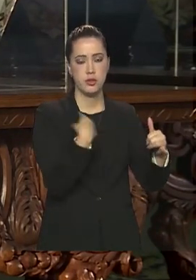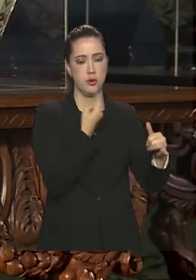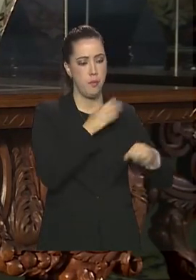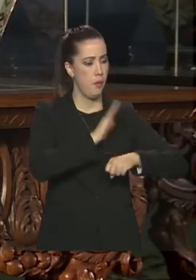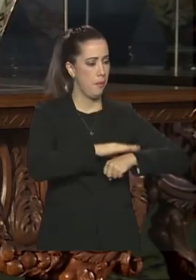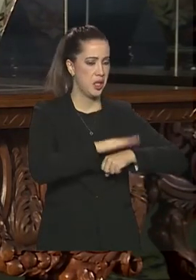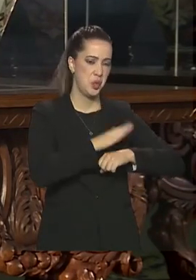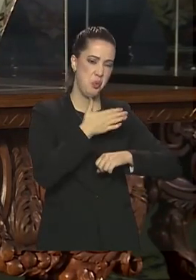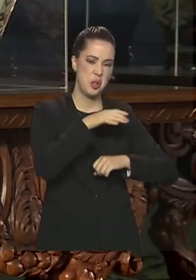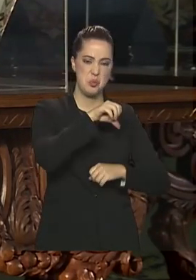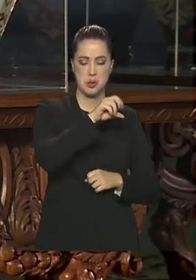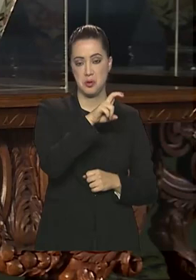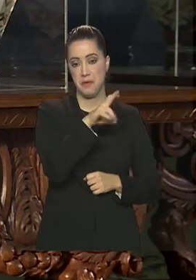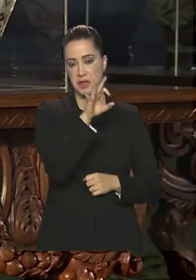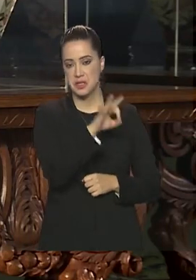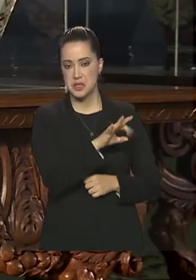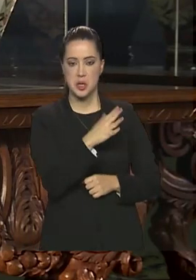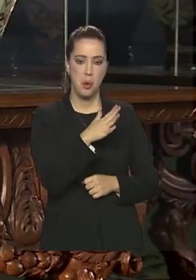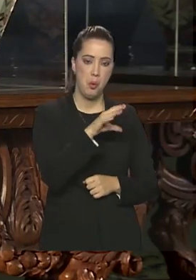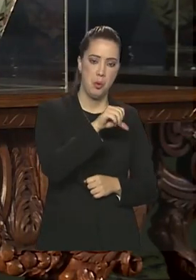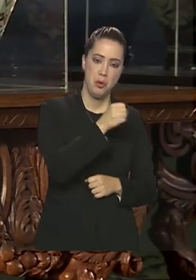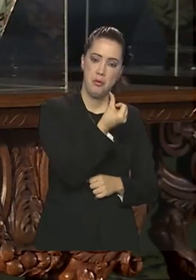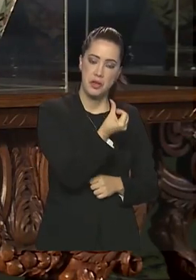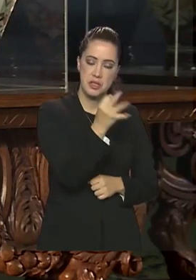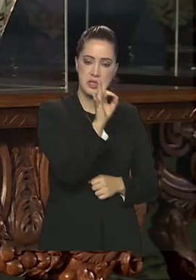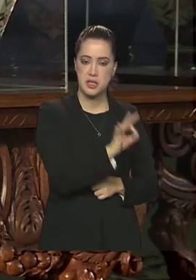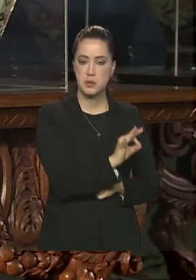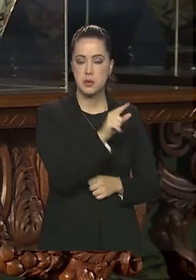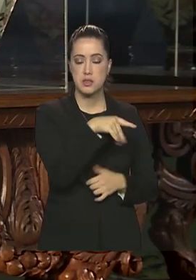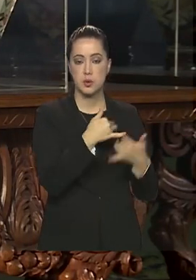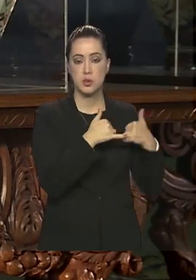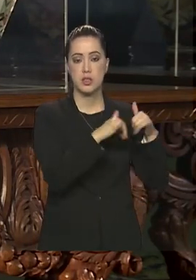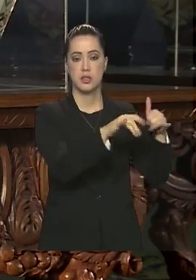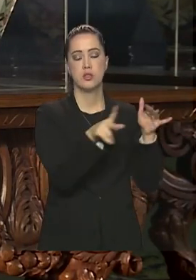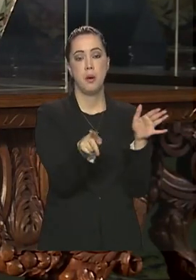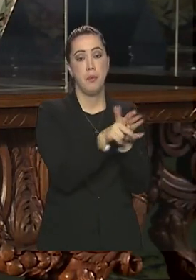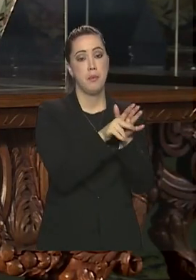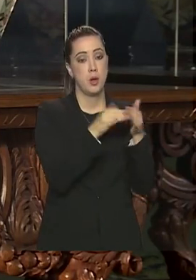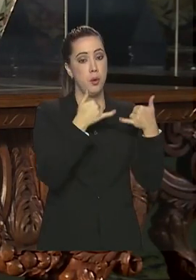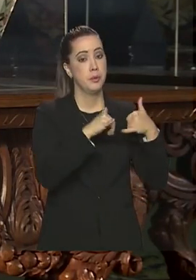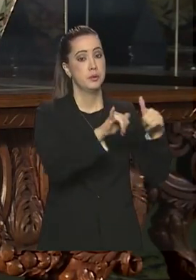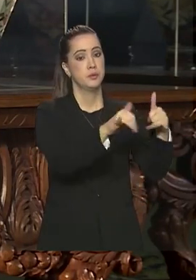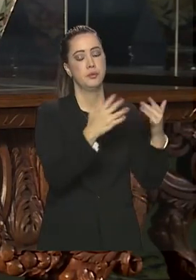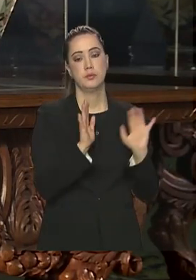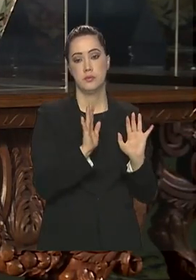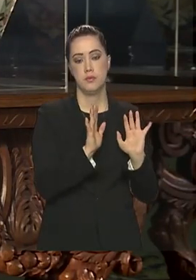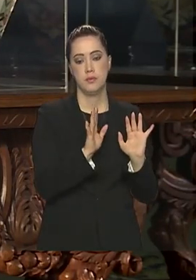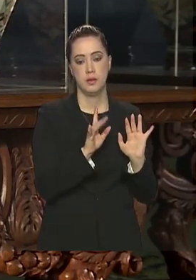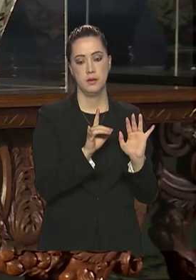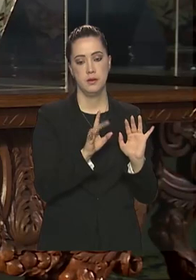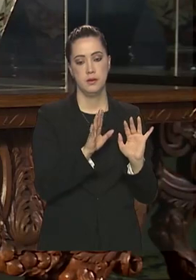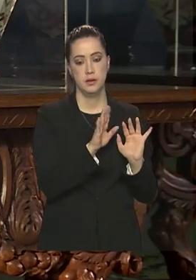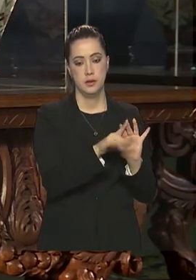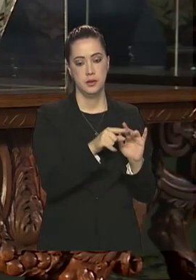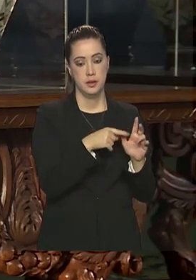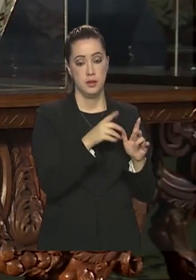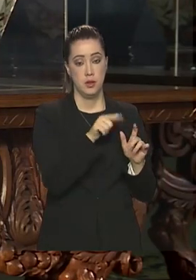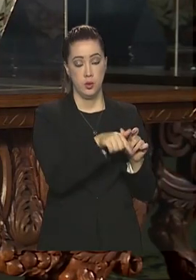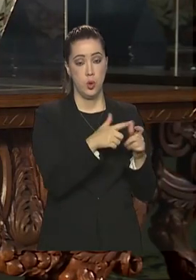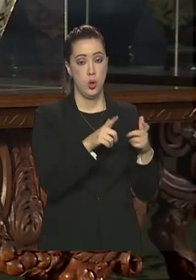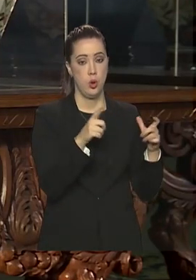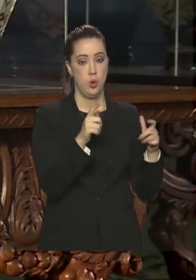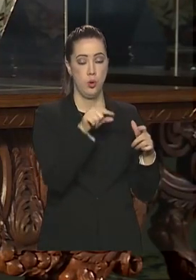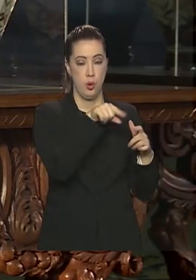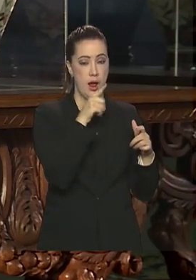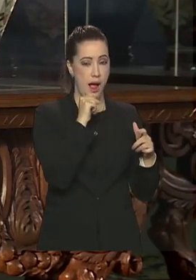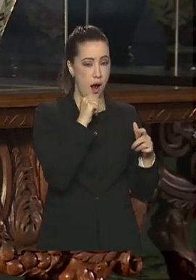em que 95, 96% da energia produzida era proveniente de hidrelétricas. As hidrelétricas cresceram numa